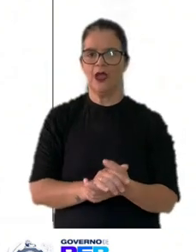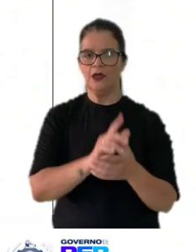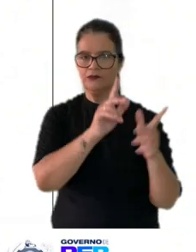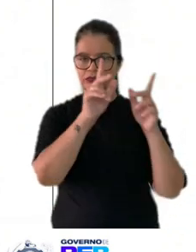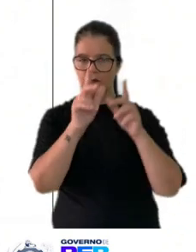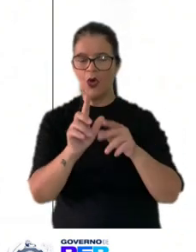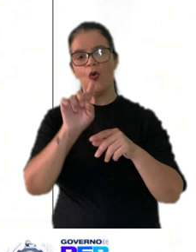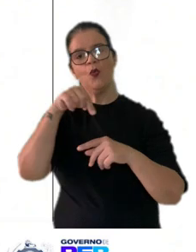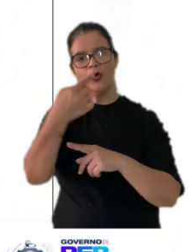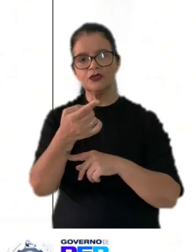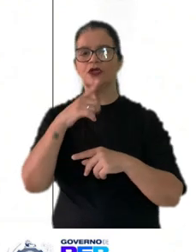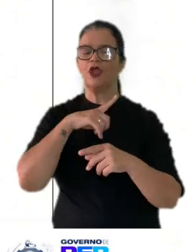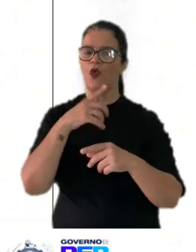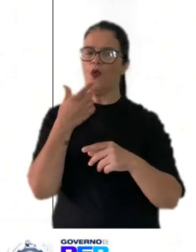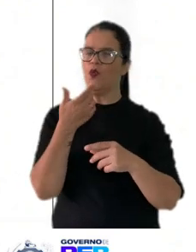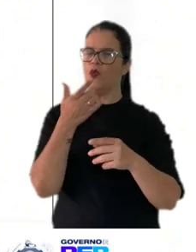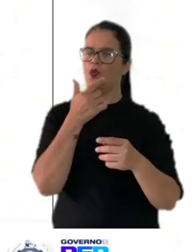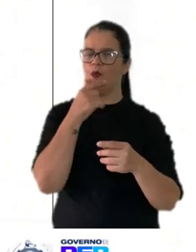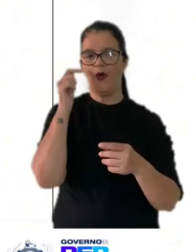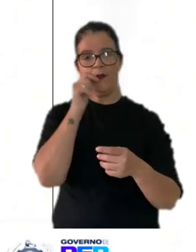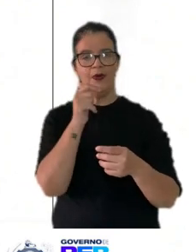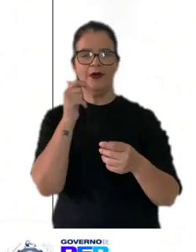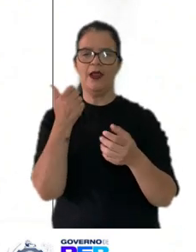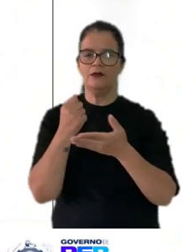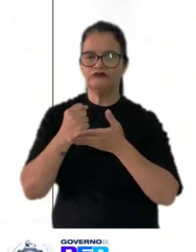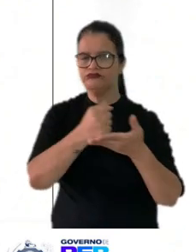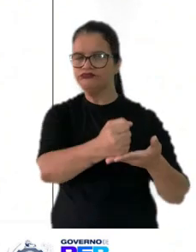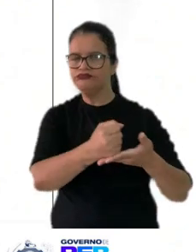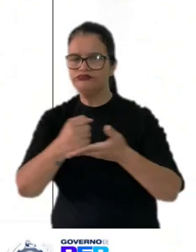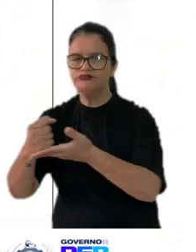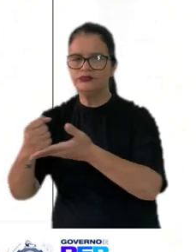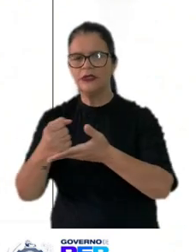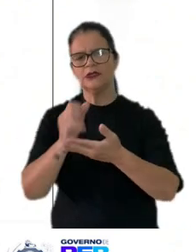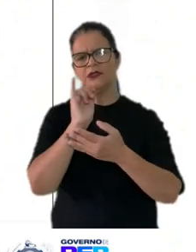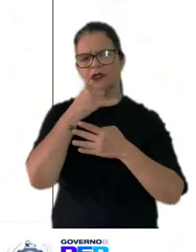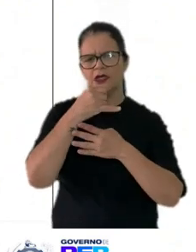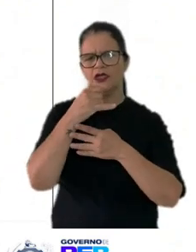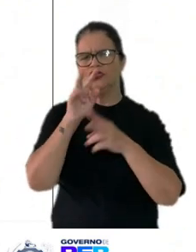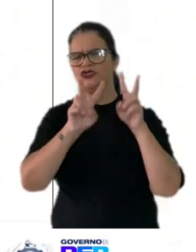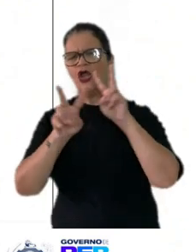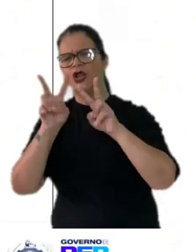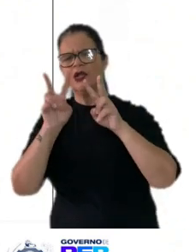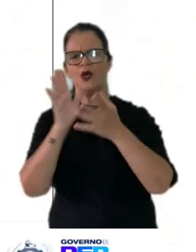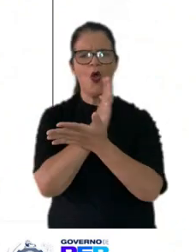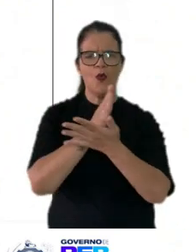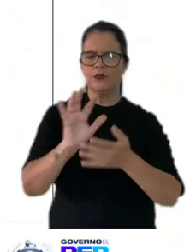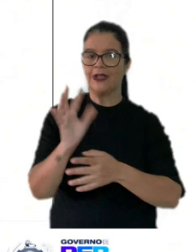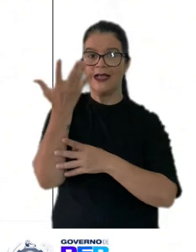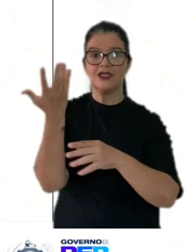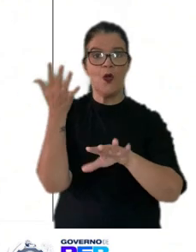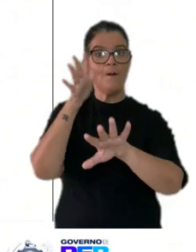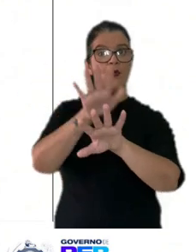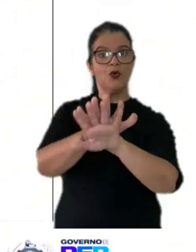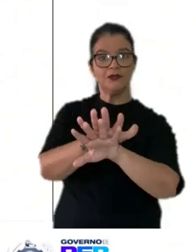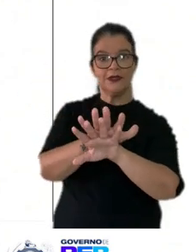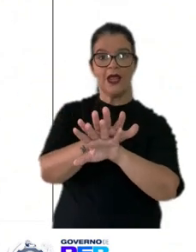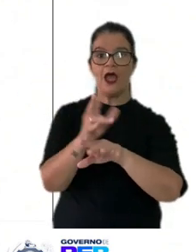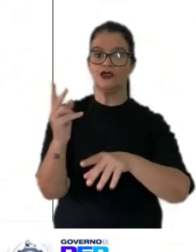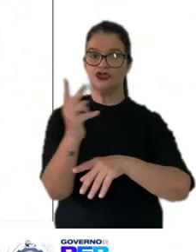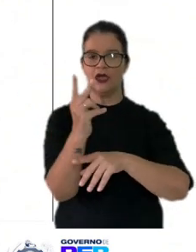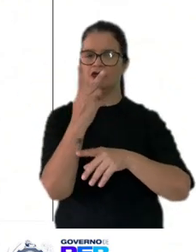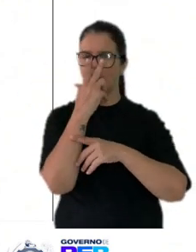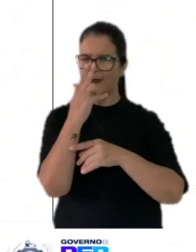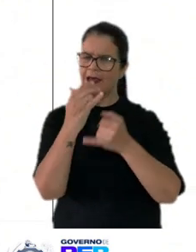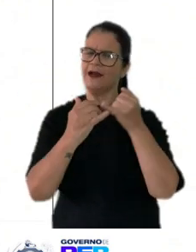casal se amparando como se estivessem tristes olhando algo que tá acontecendo e por trás deles parece também